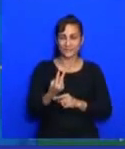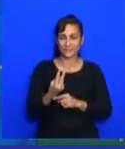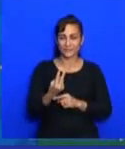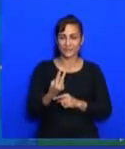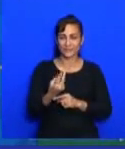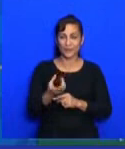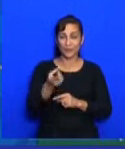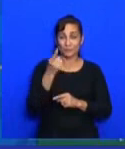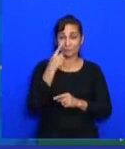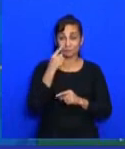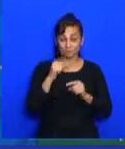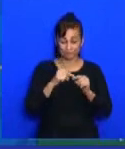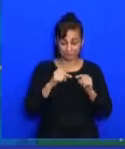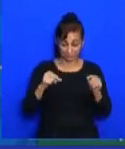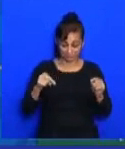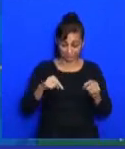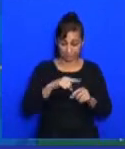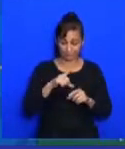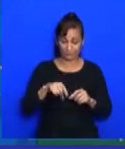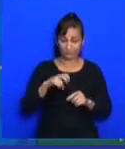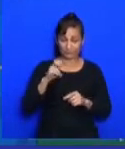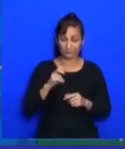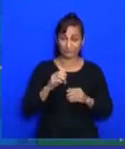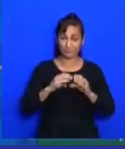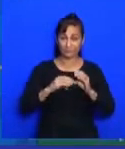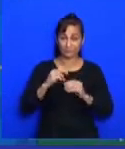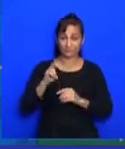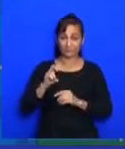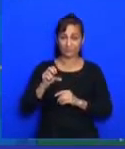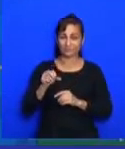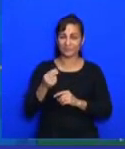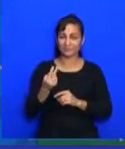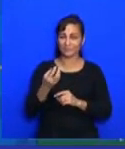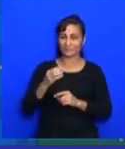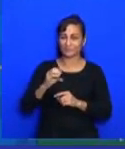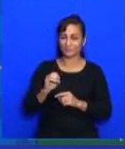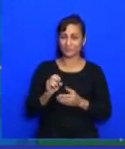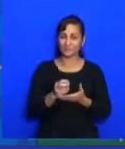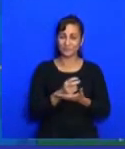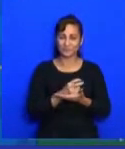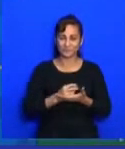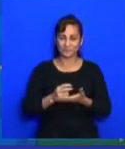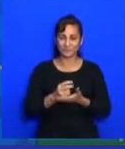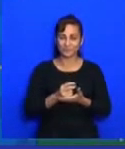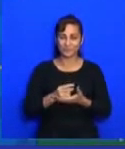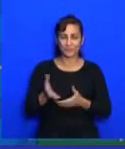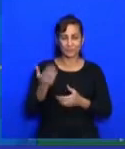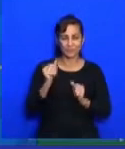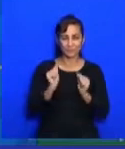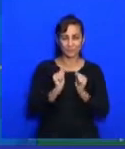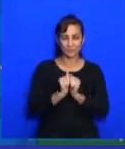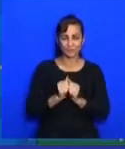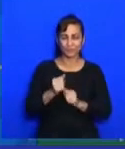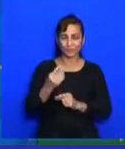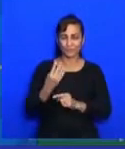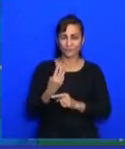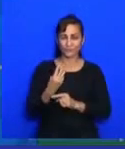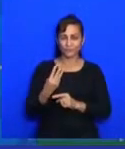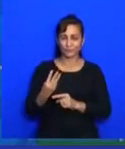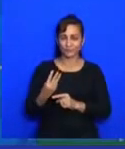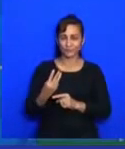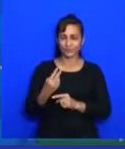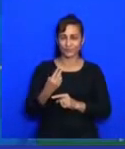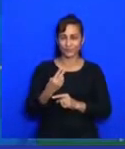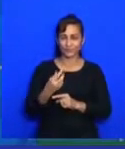62. Hora de confirmar as 5 dezenas sorteadas no concurso 5.920 da quina. Confira comigo.